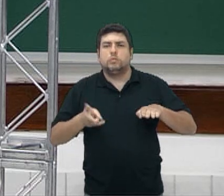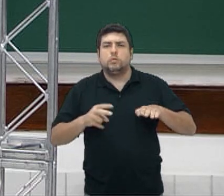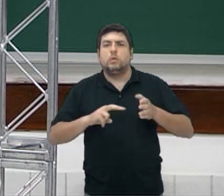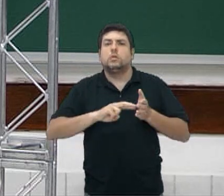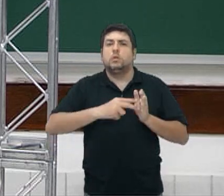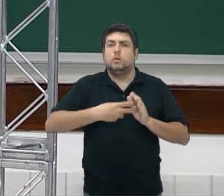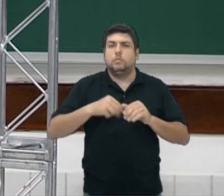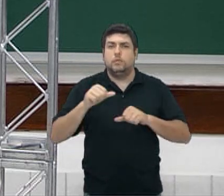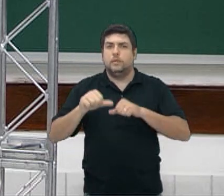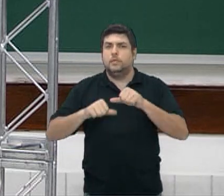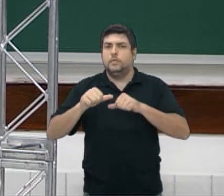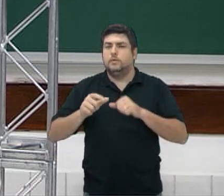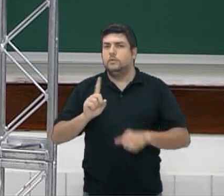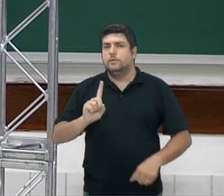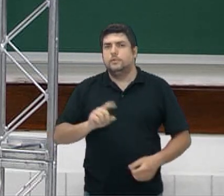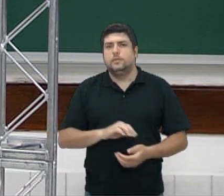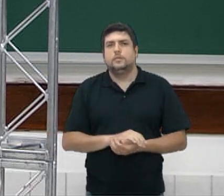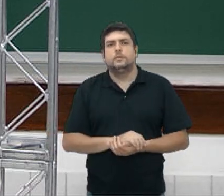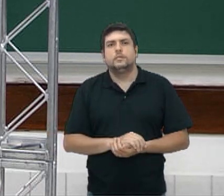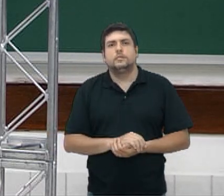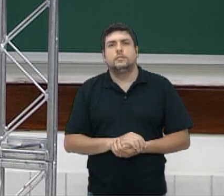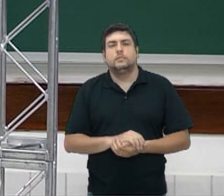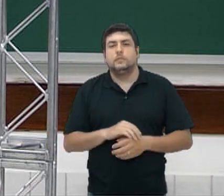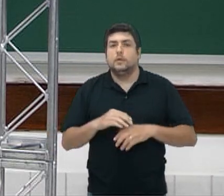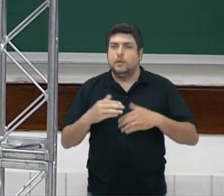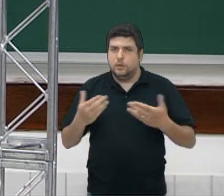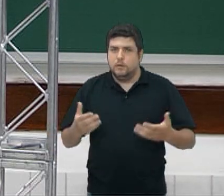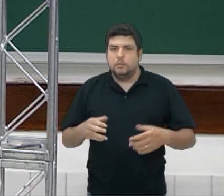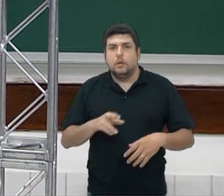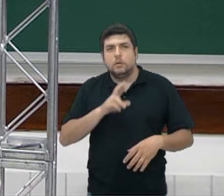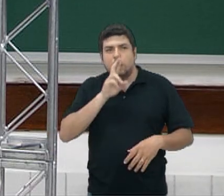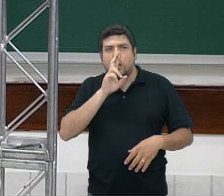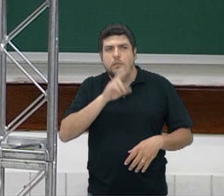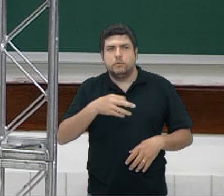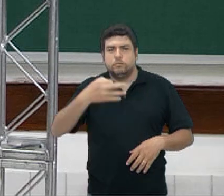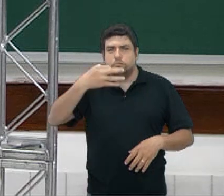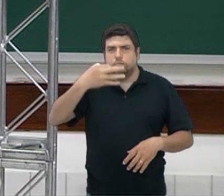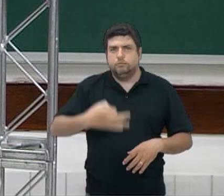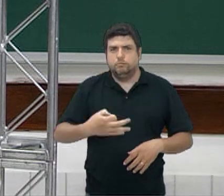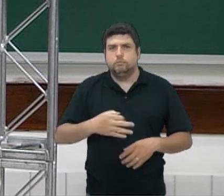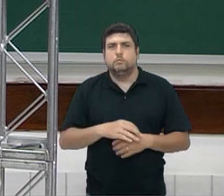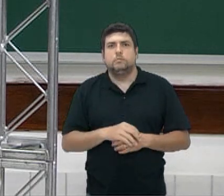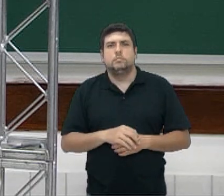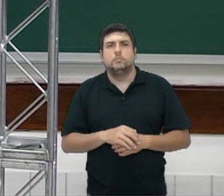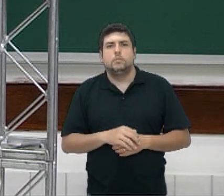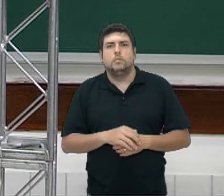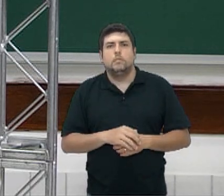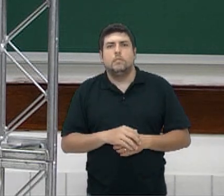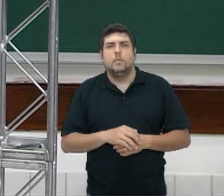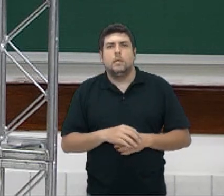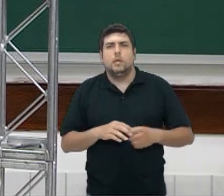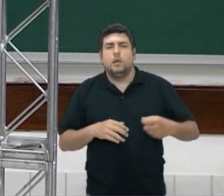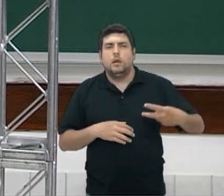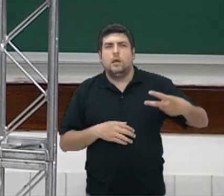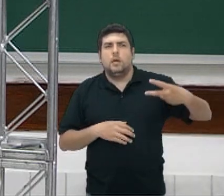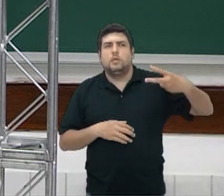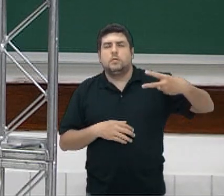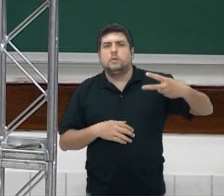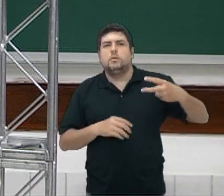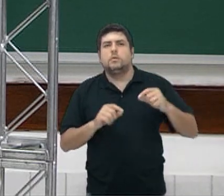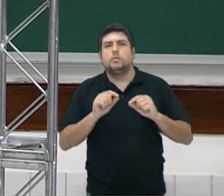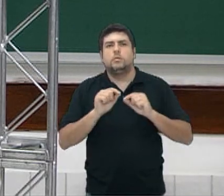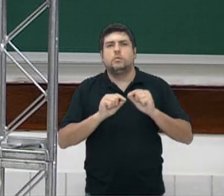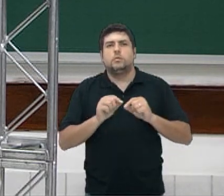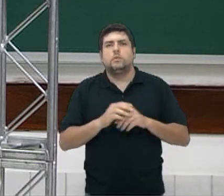Certo? Então, está correto. A segunda questão, ele fala o seguinte: